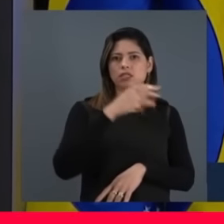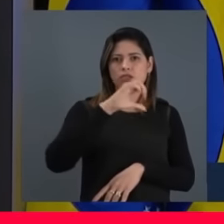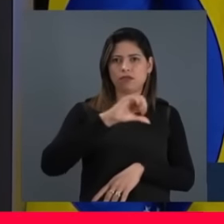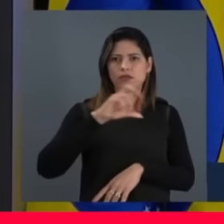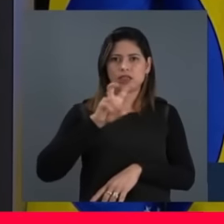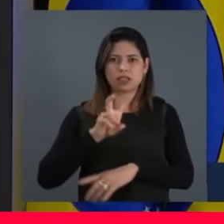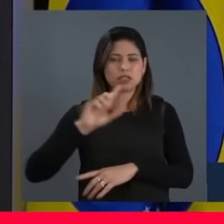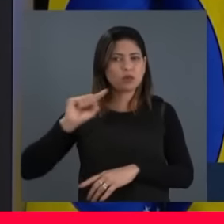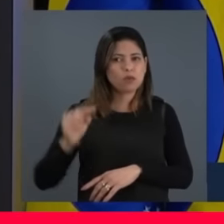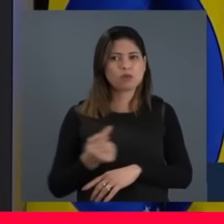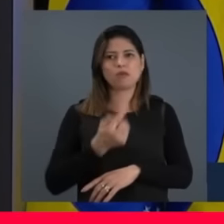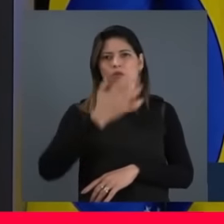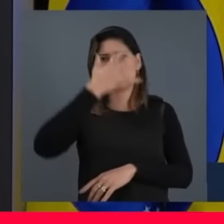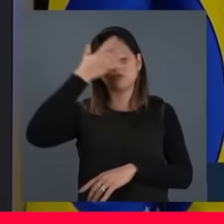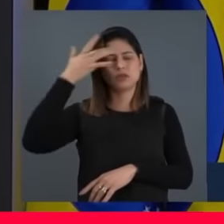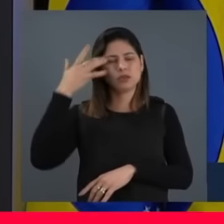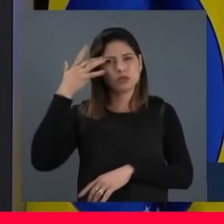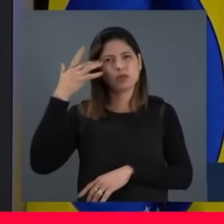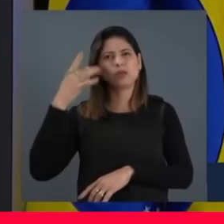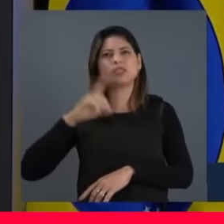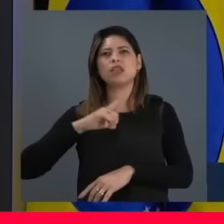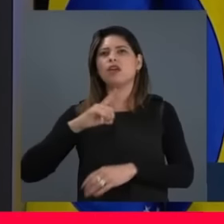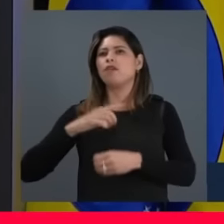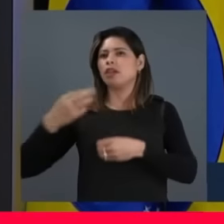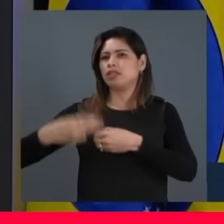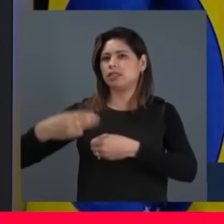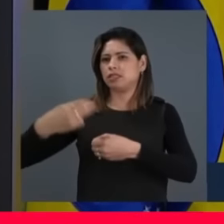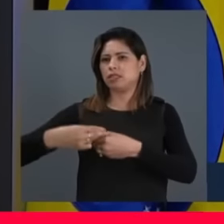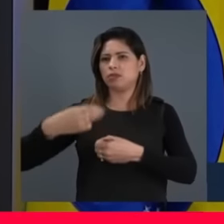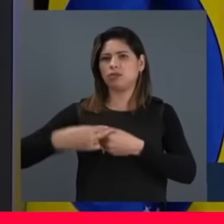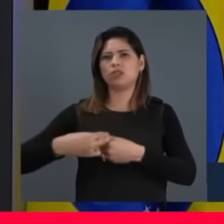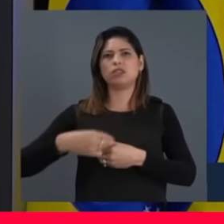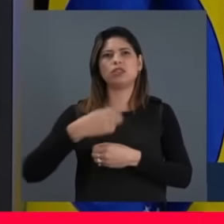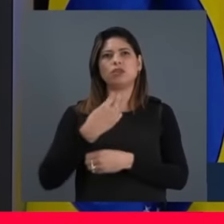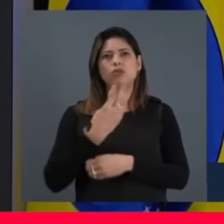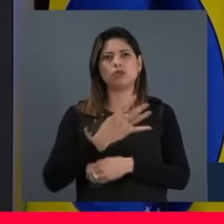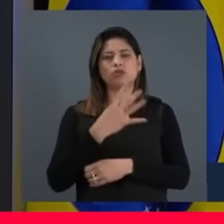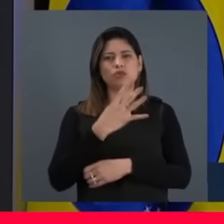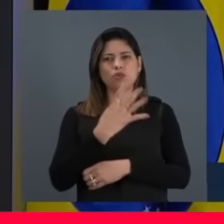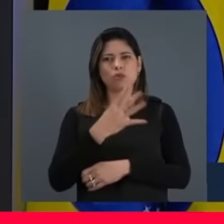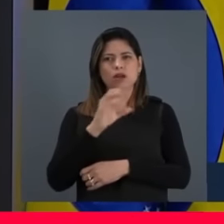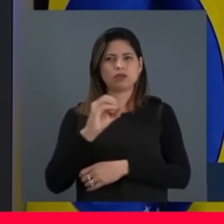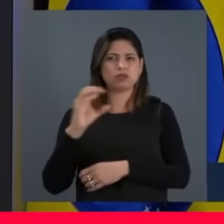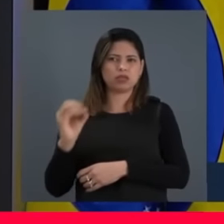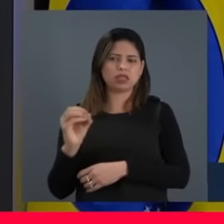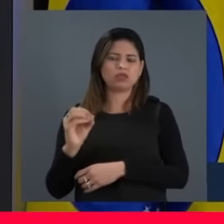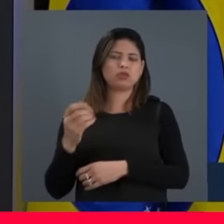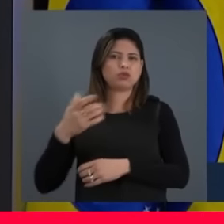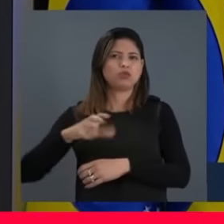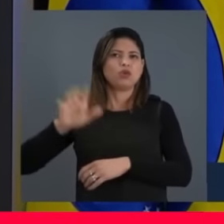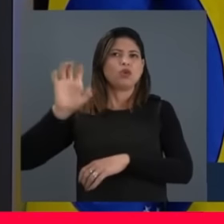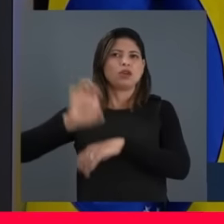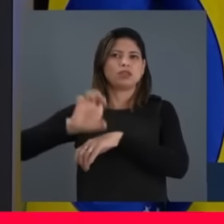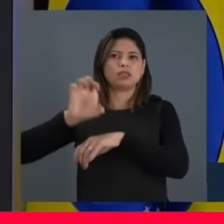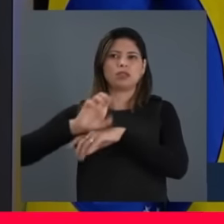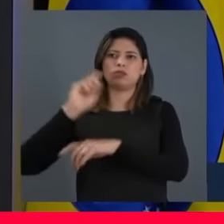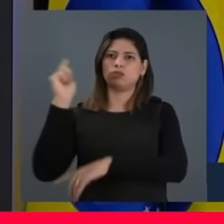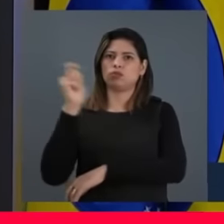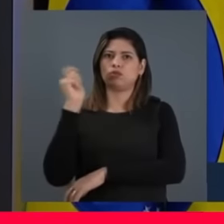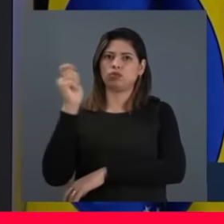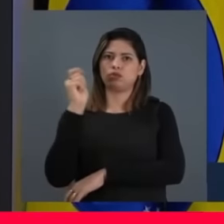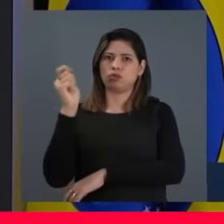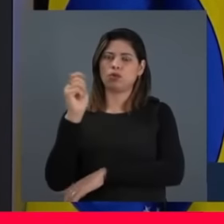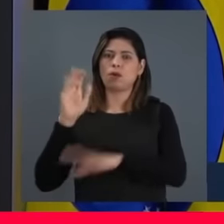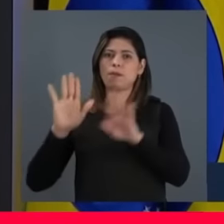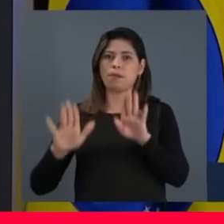quase 400 cidades do Rio Grande do Sul e a resposta do governo embora